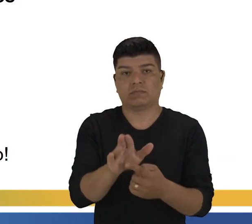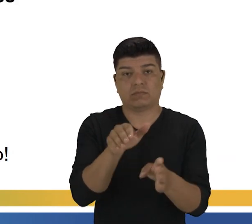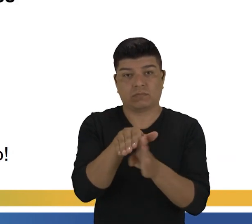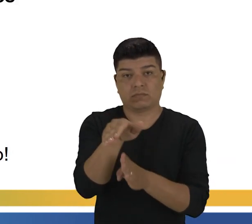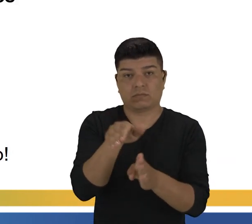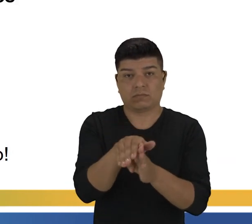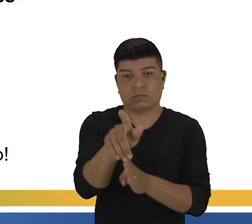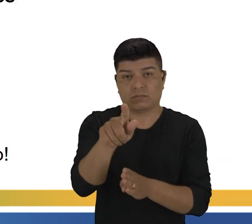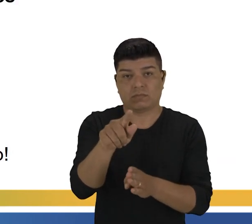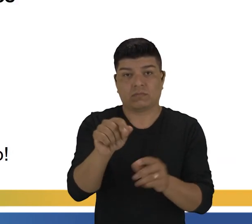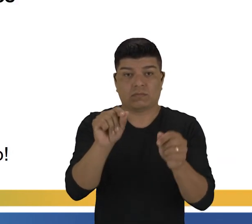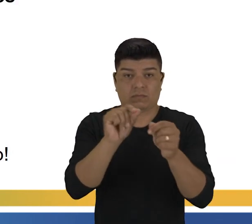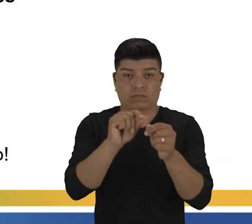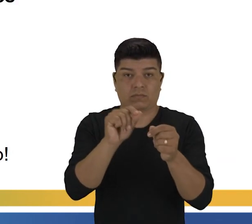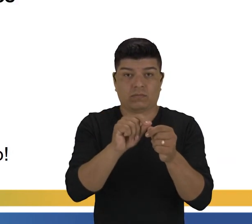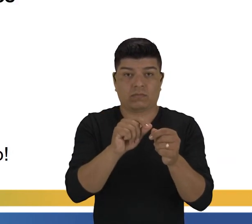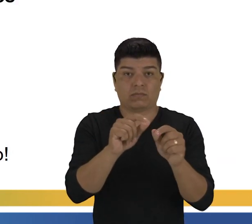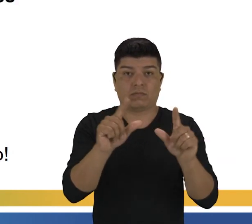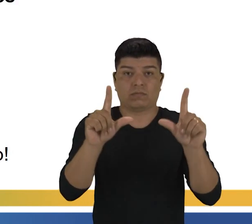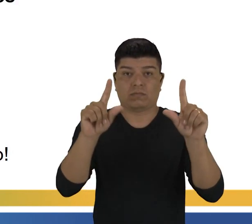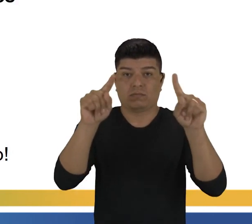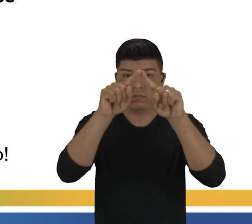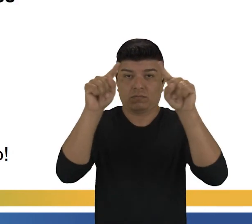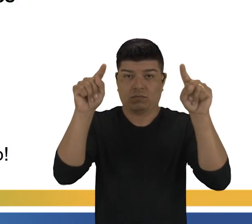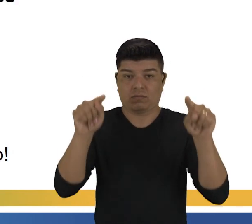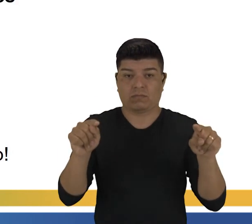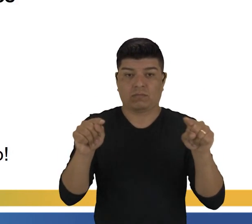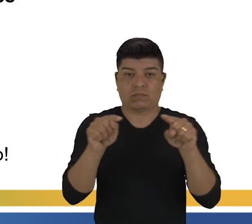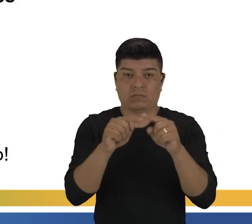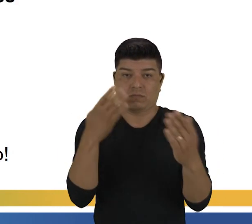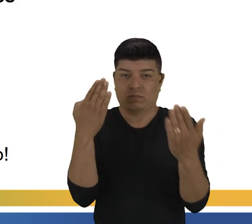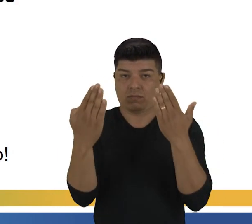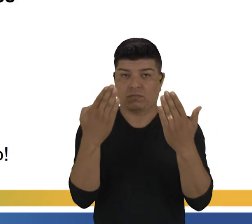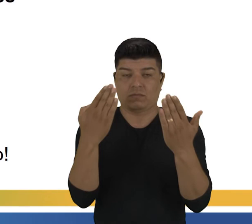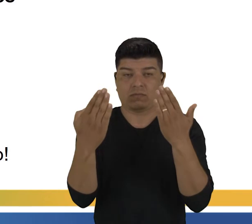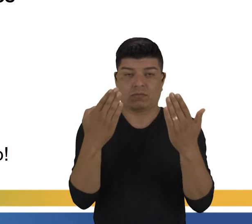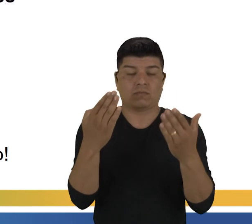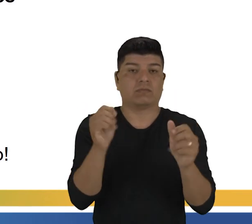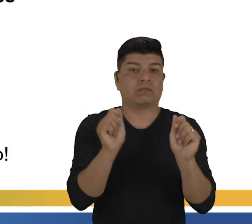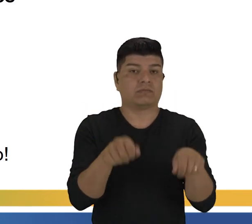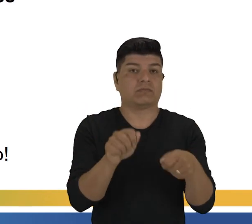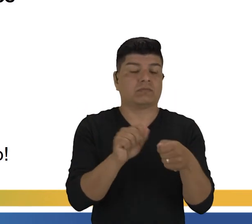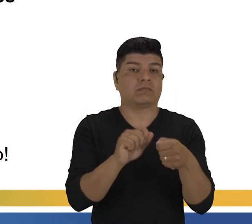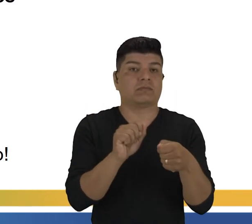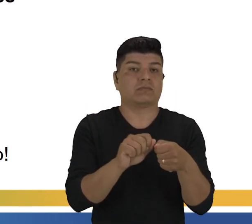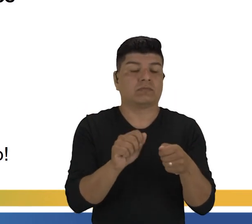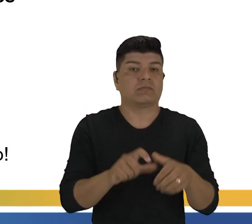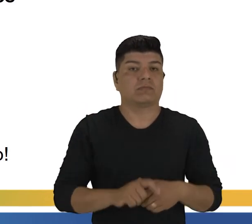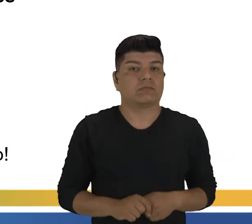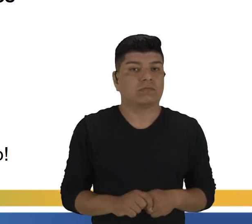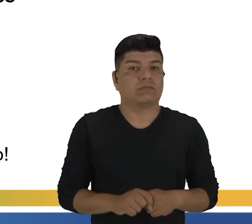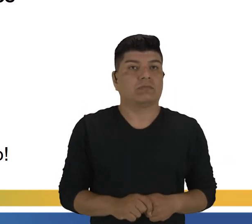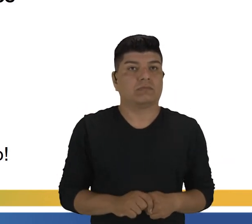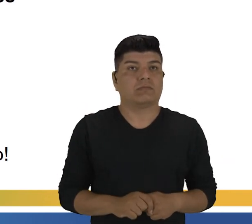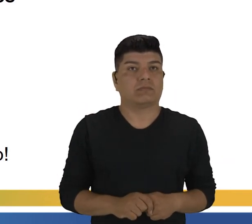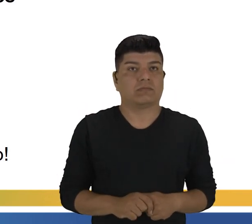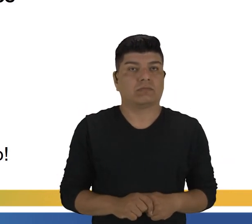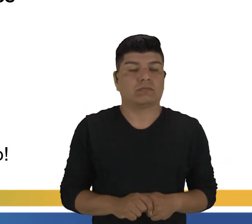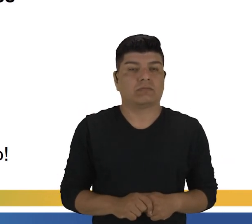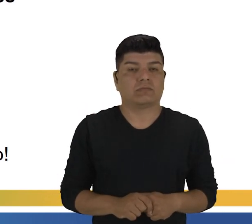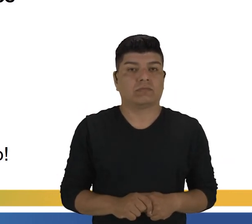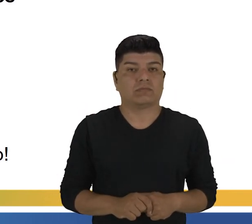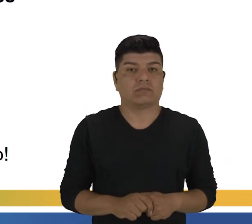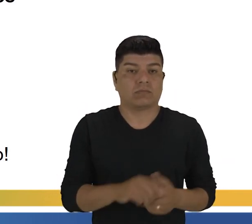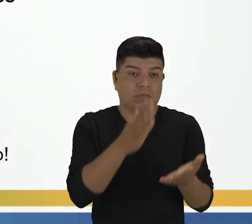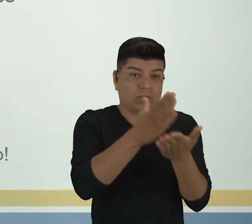recomendação que vocês fizessem um quadro comparativo, tá? Em que vocês possam fazer ali